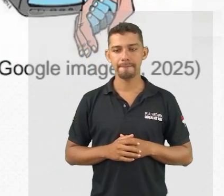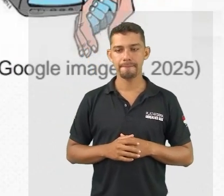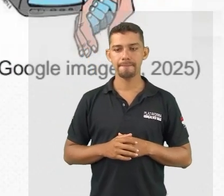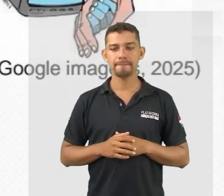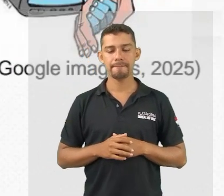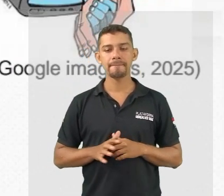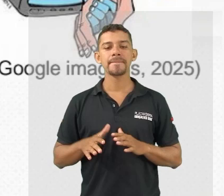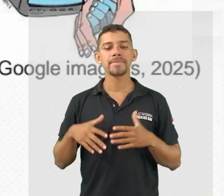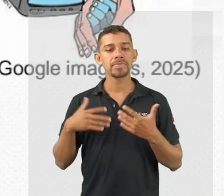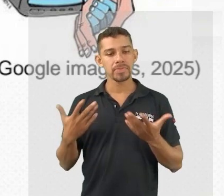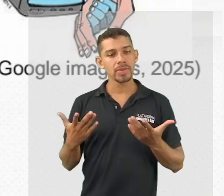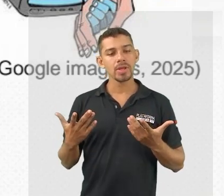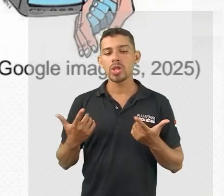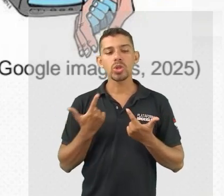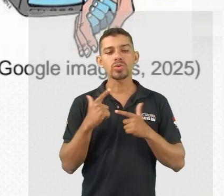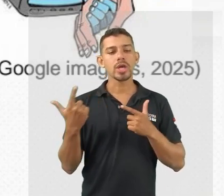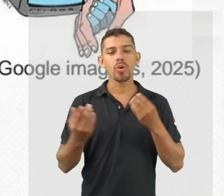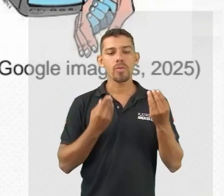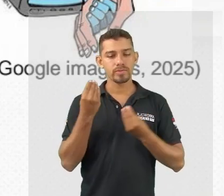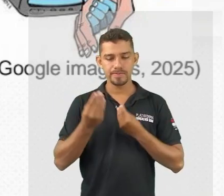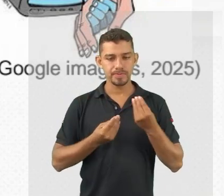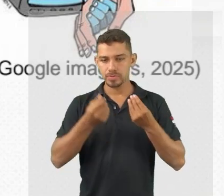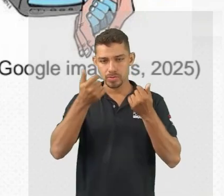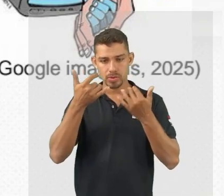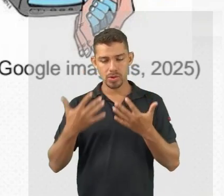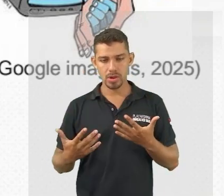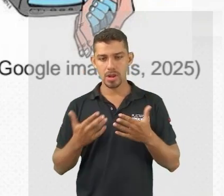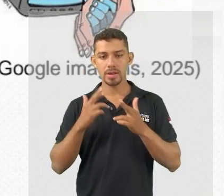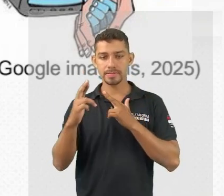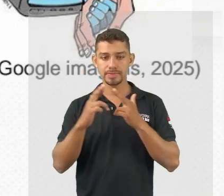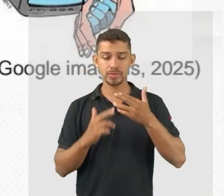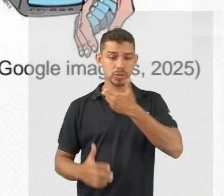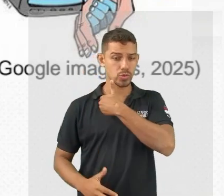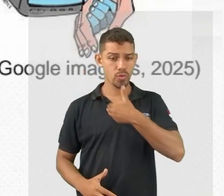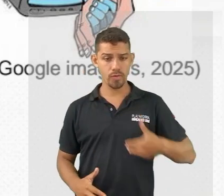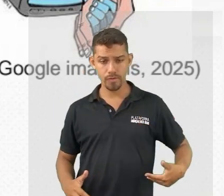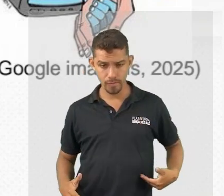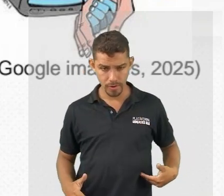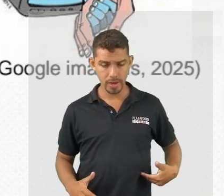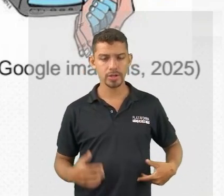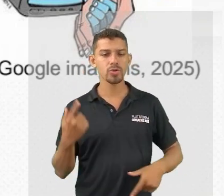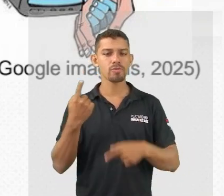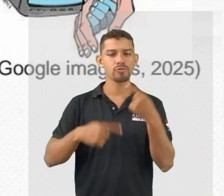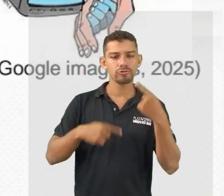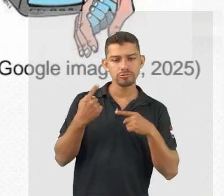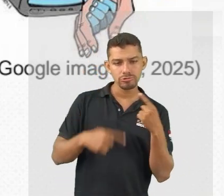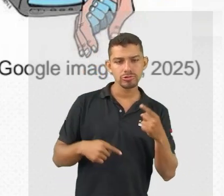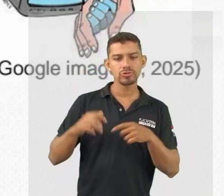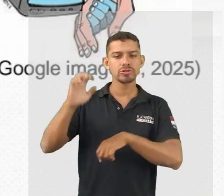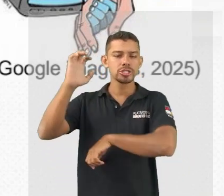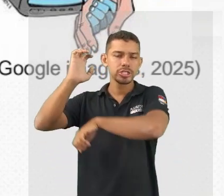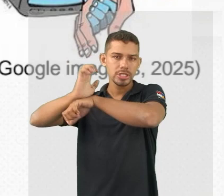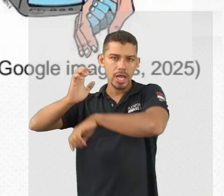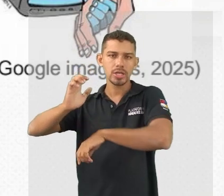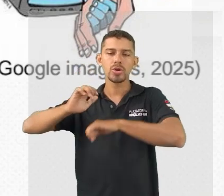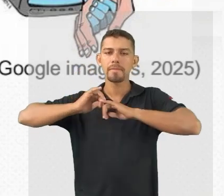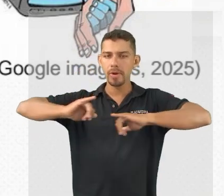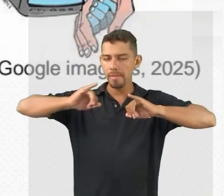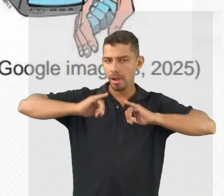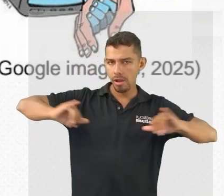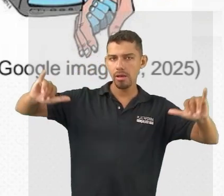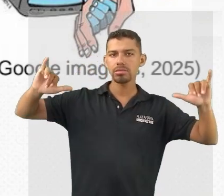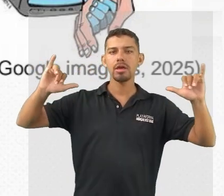Bom, não tem como falar dessa relação entre governo, política, Estado,